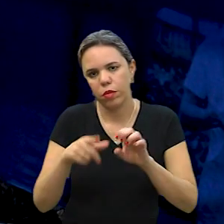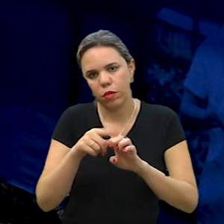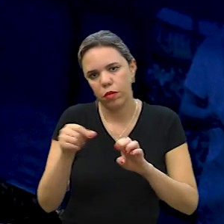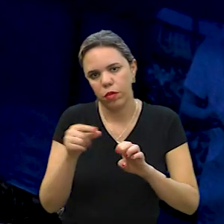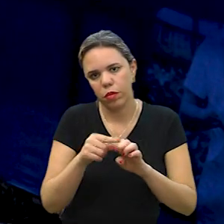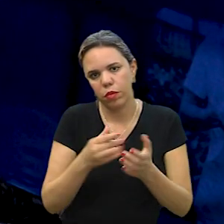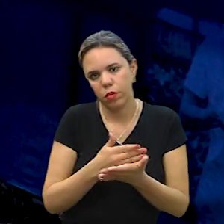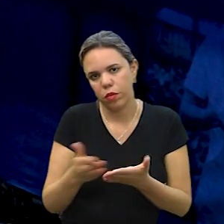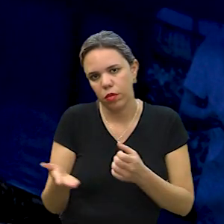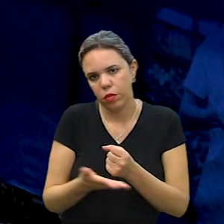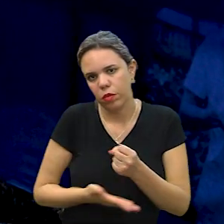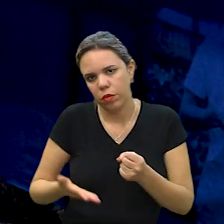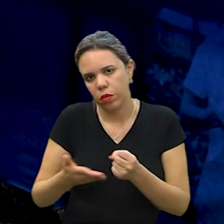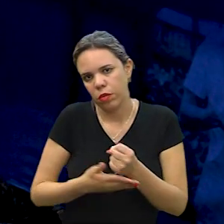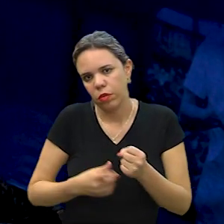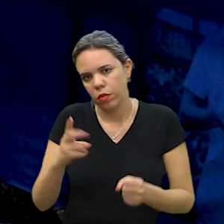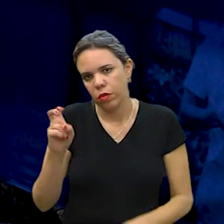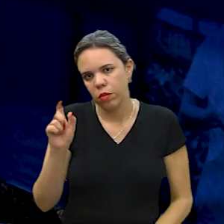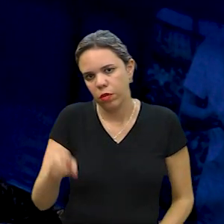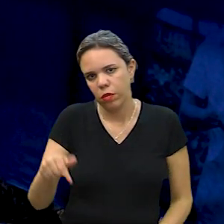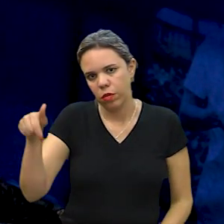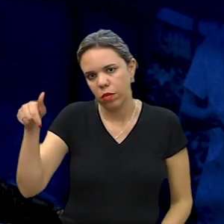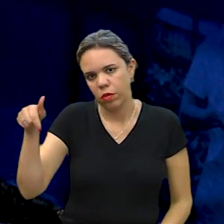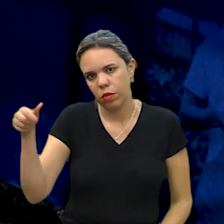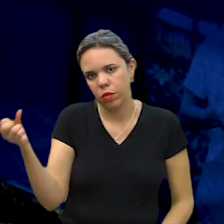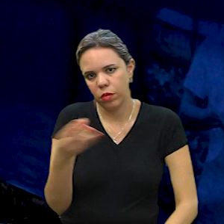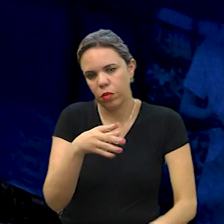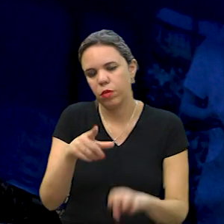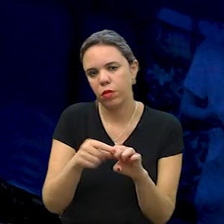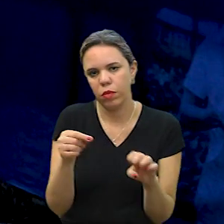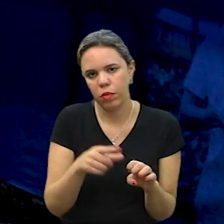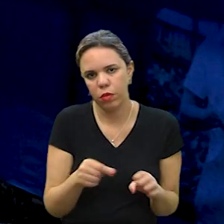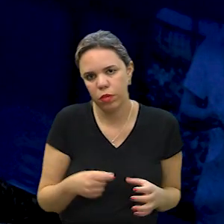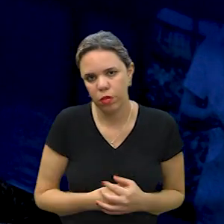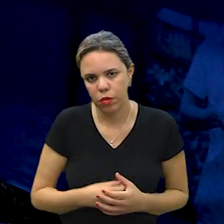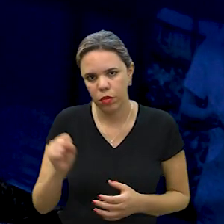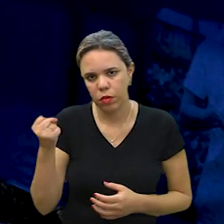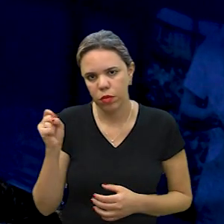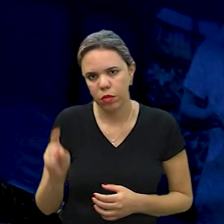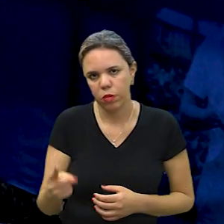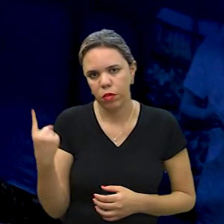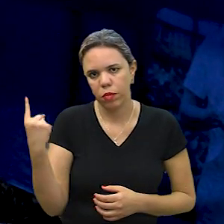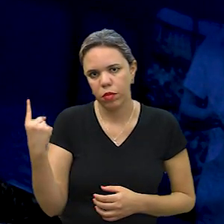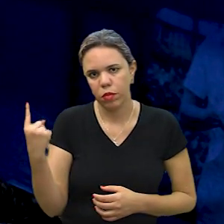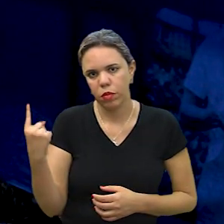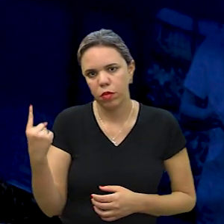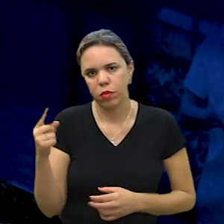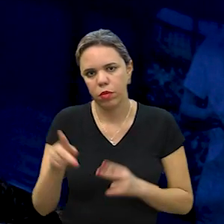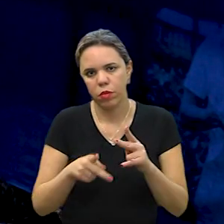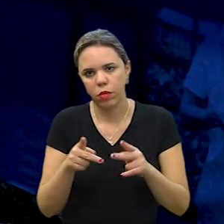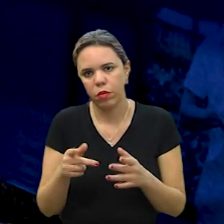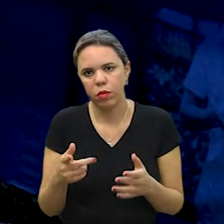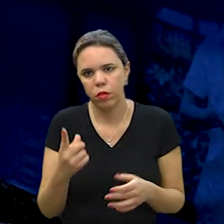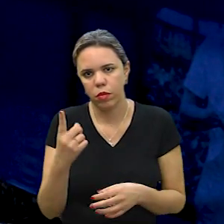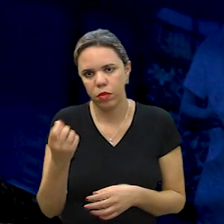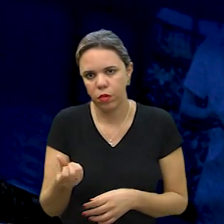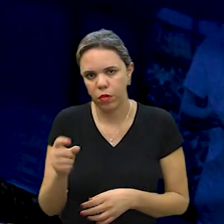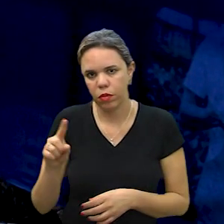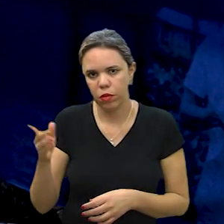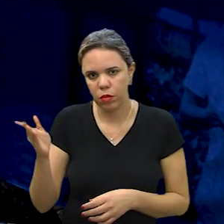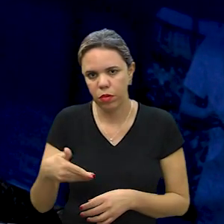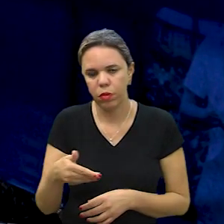eram empreendedores iniciais, 15,7% novos empreendedores, 8,1% nascentes